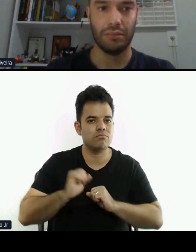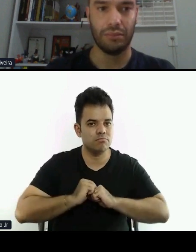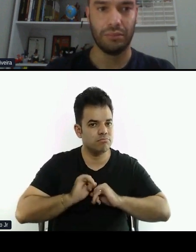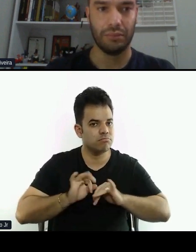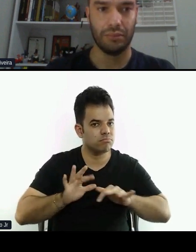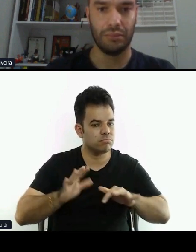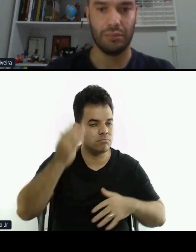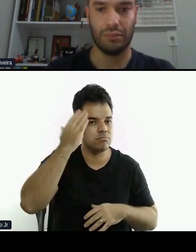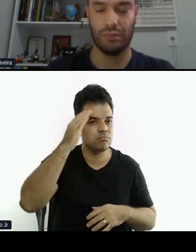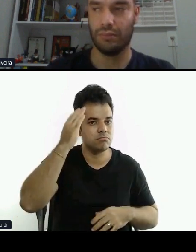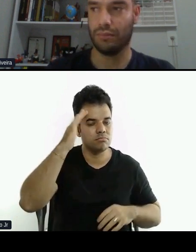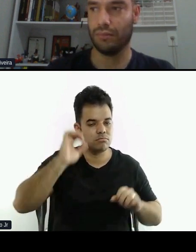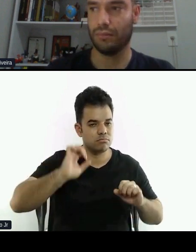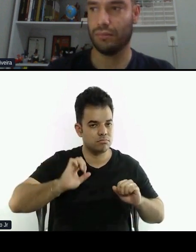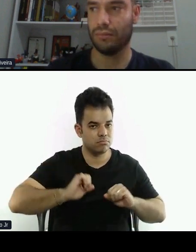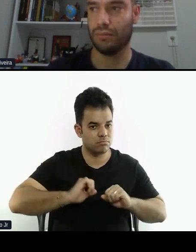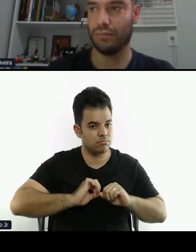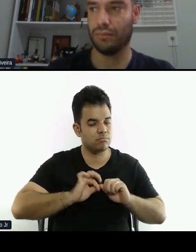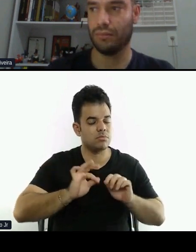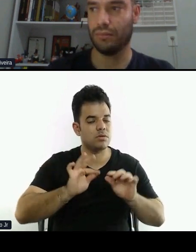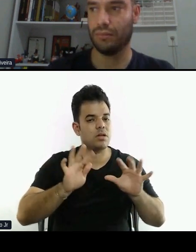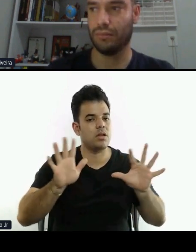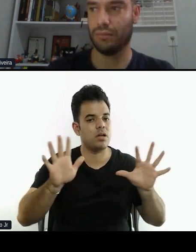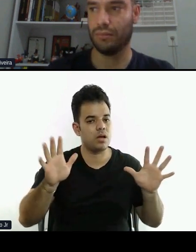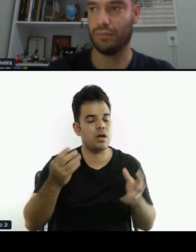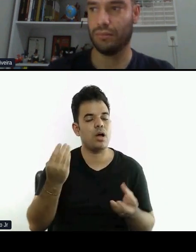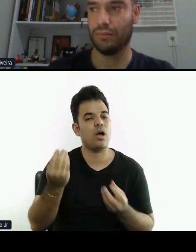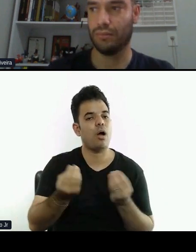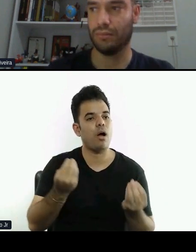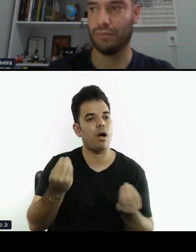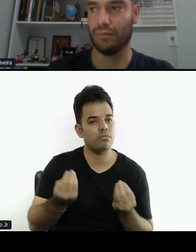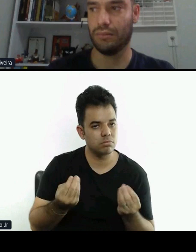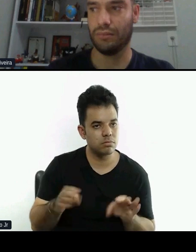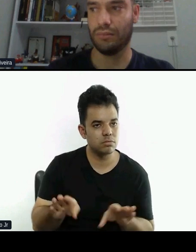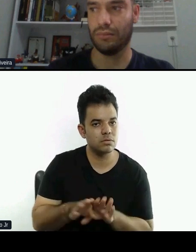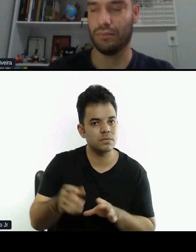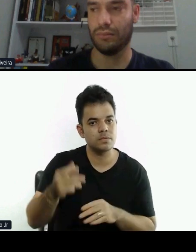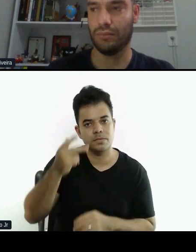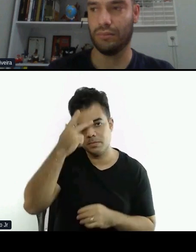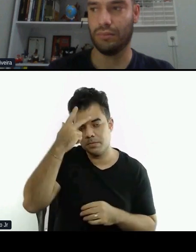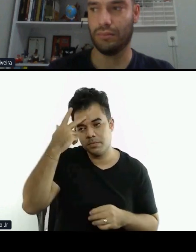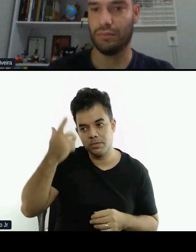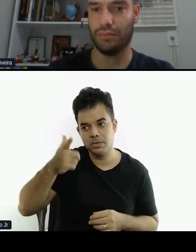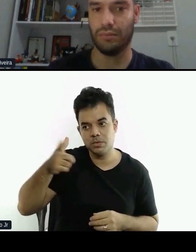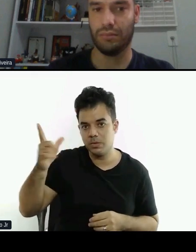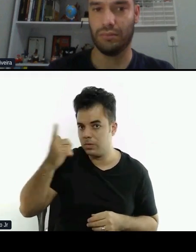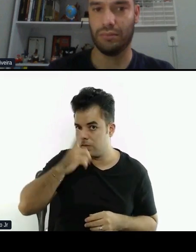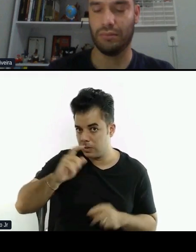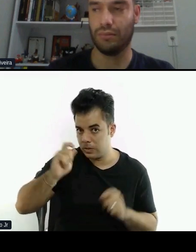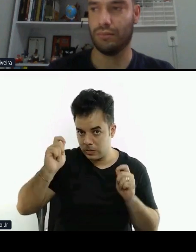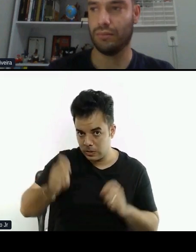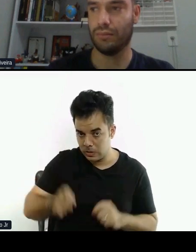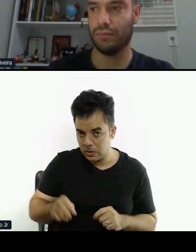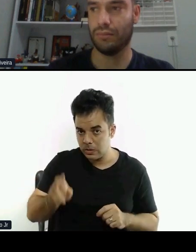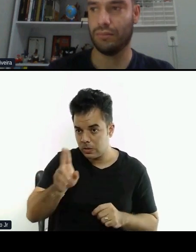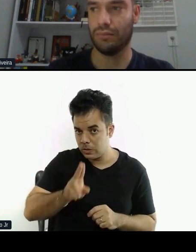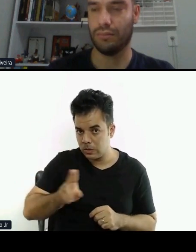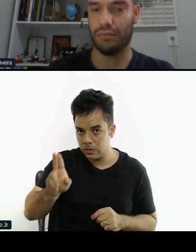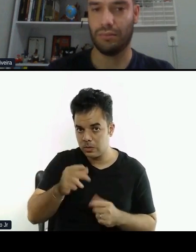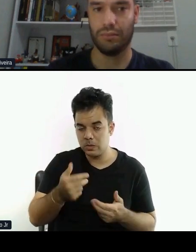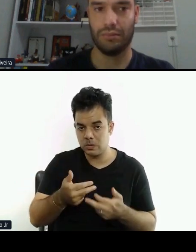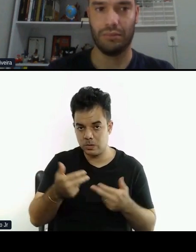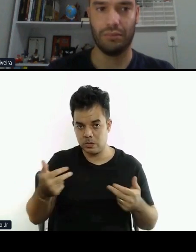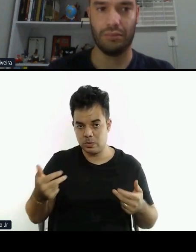entender, né, como que tá ali, como que outra pessoa consegue utilizar os mesmos recursos que nós. Então acho